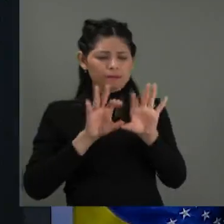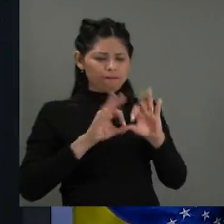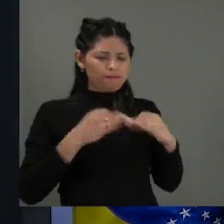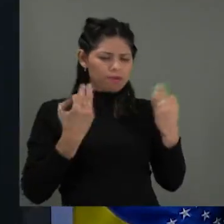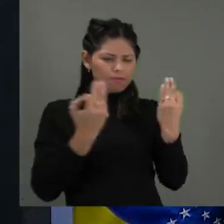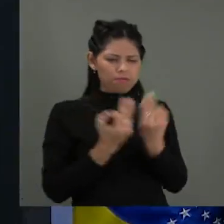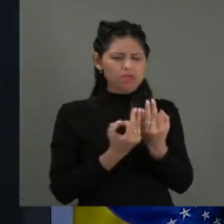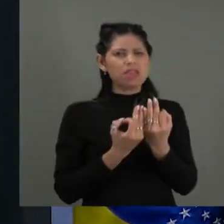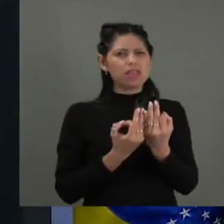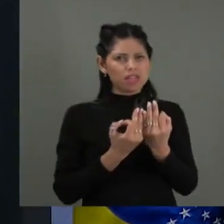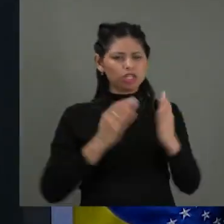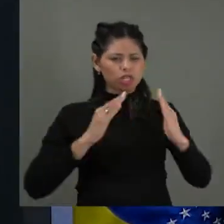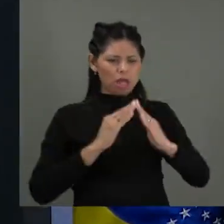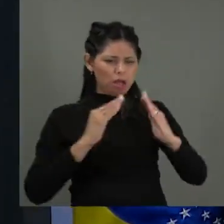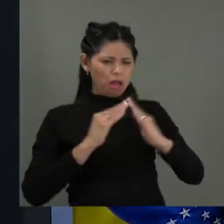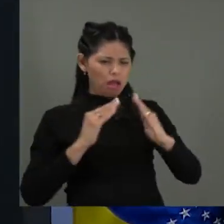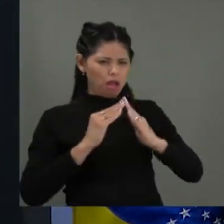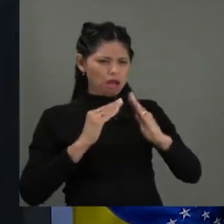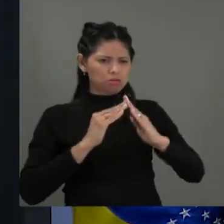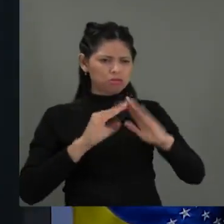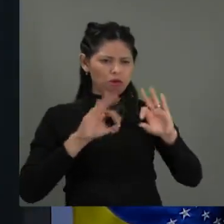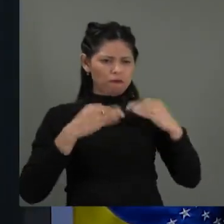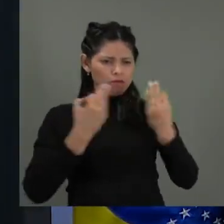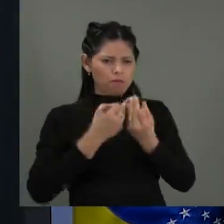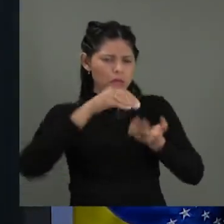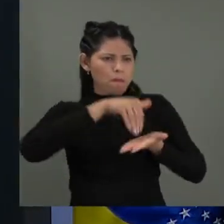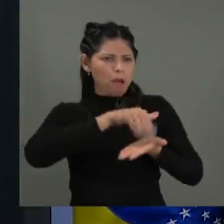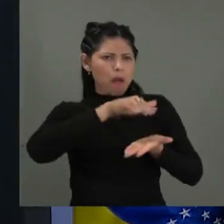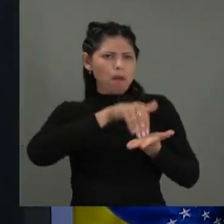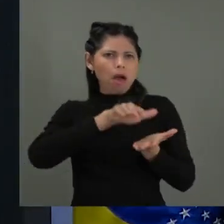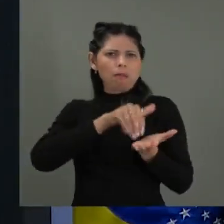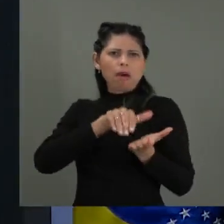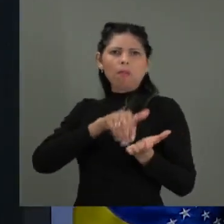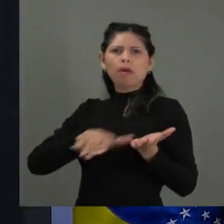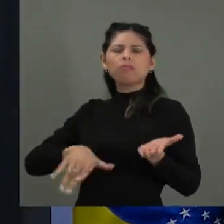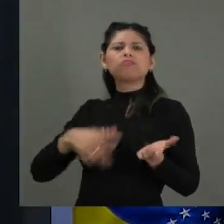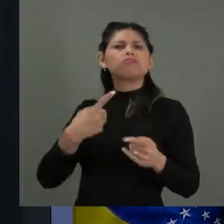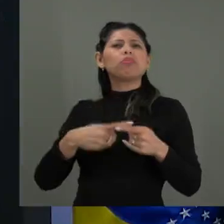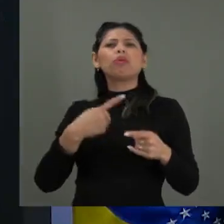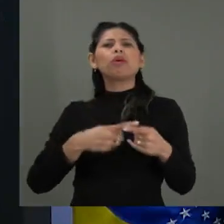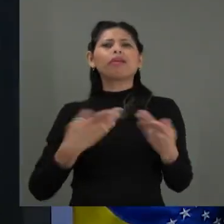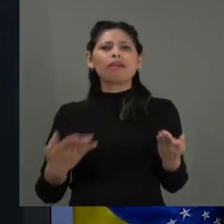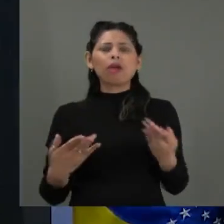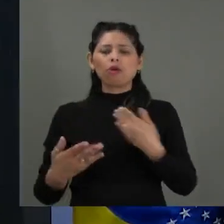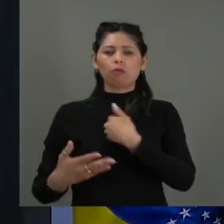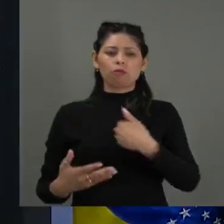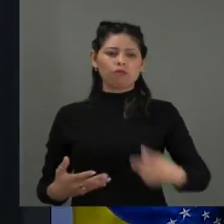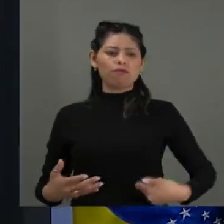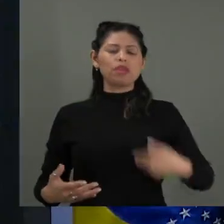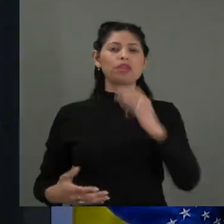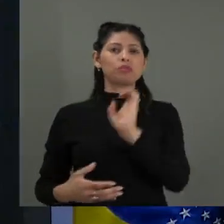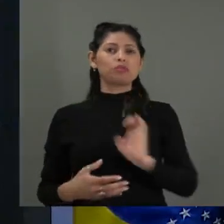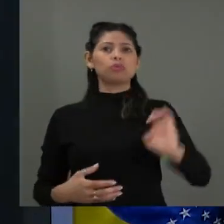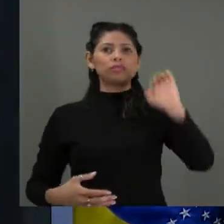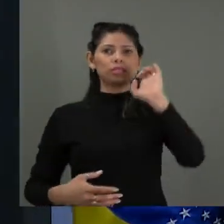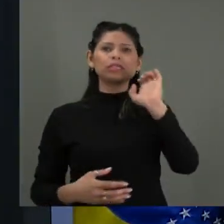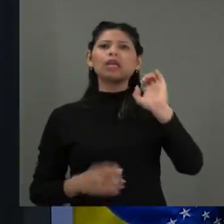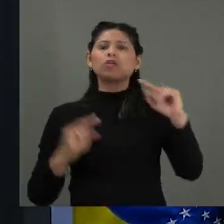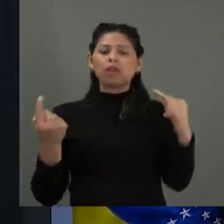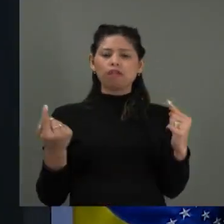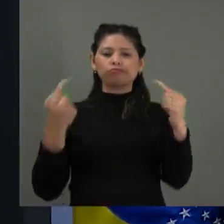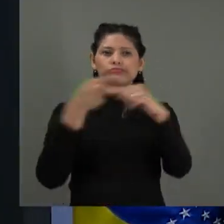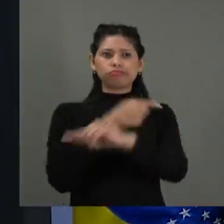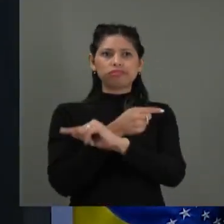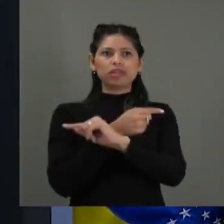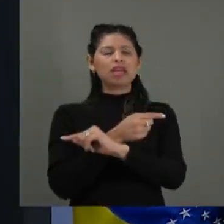pelo crime organizado. Num governo do Estado que inverte completamente as prioridades.